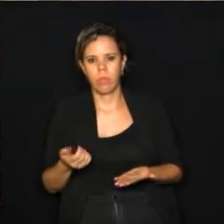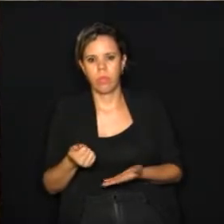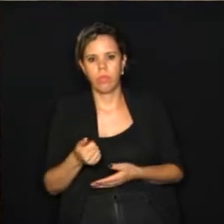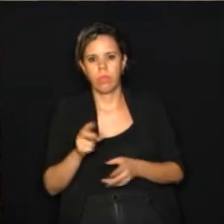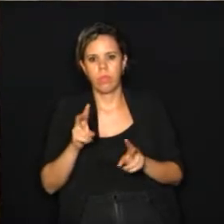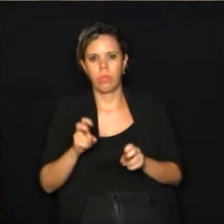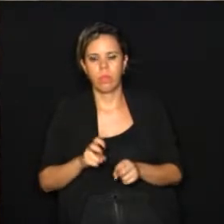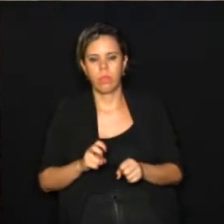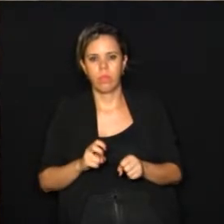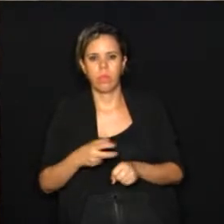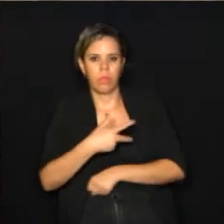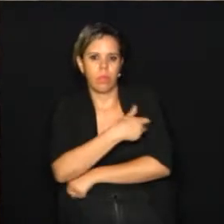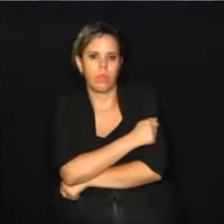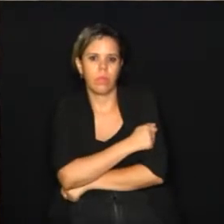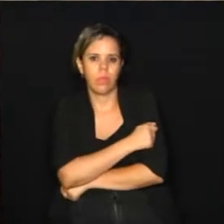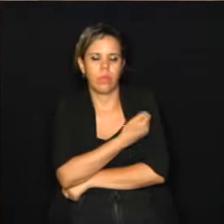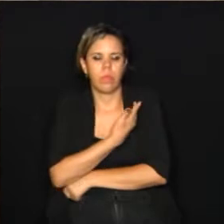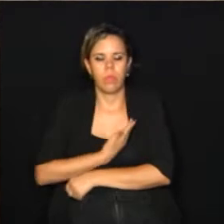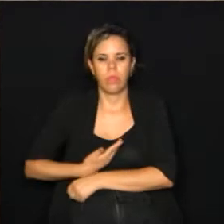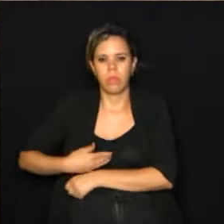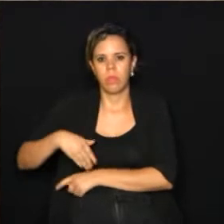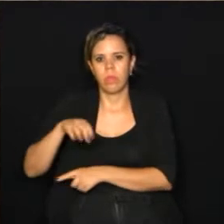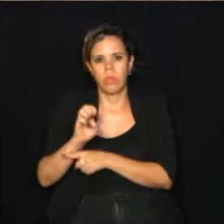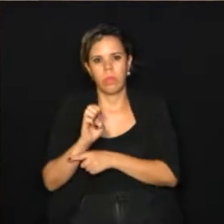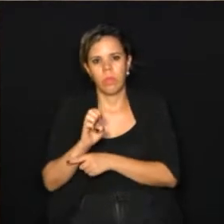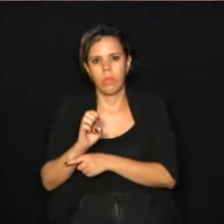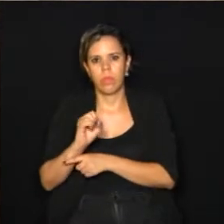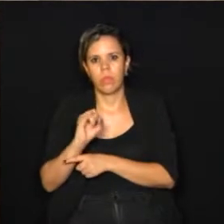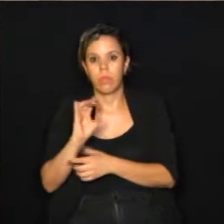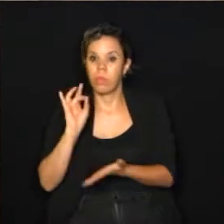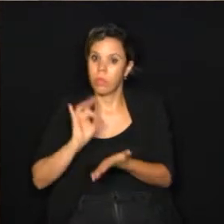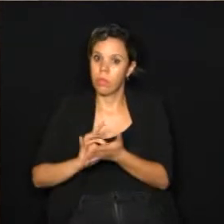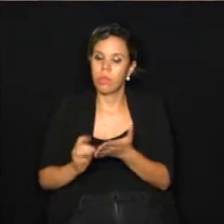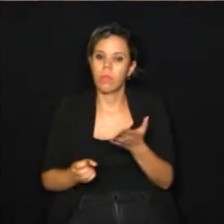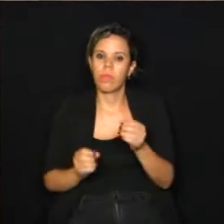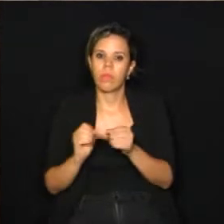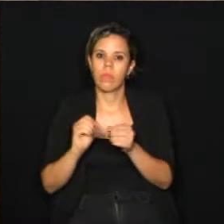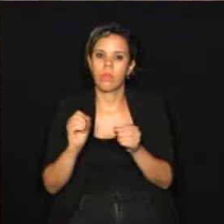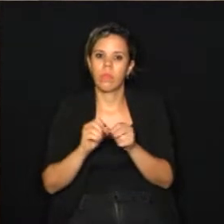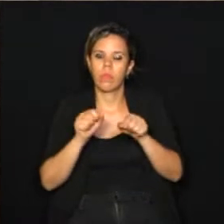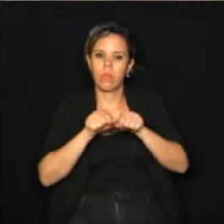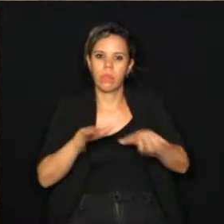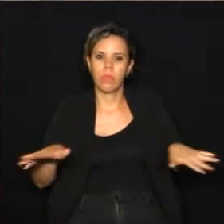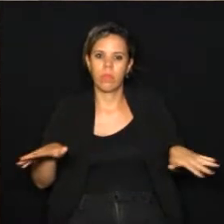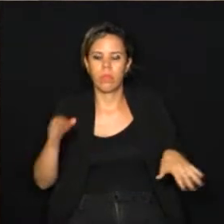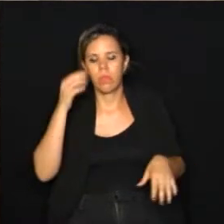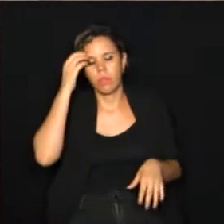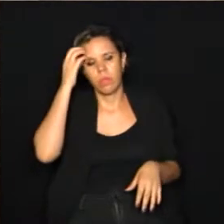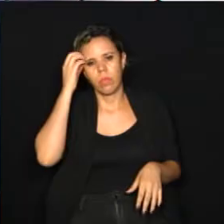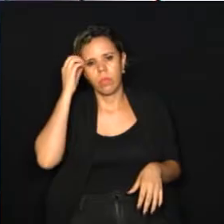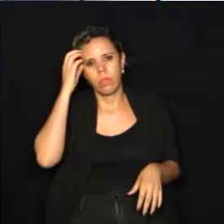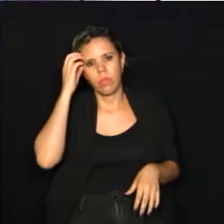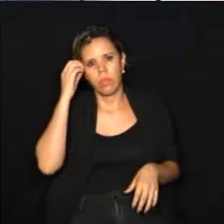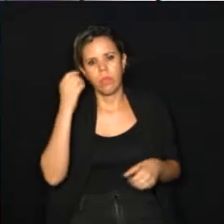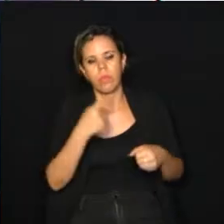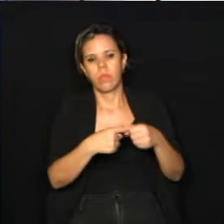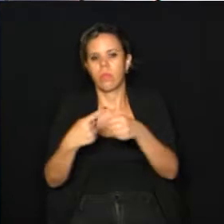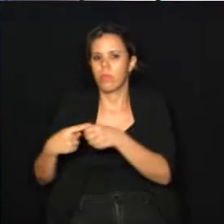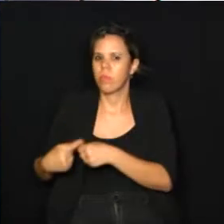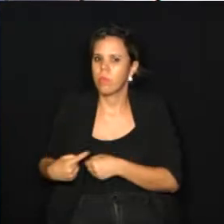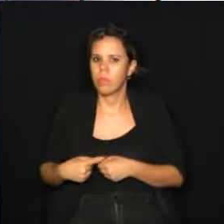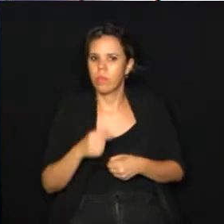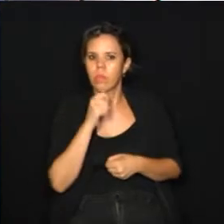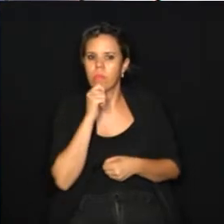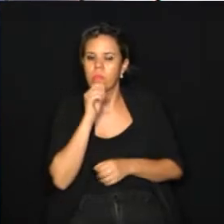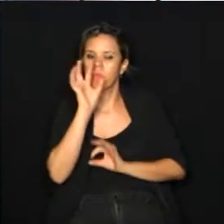sobre a vacina, o governo do estado, se isso se tornar realidade, vai fazer a distribuição. Mas os municípios devem